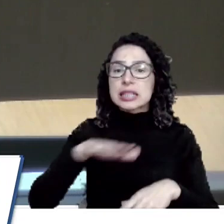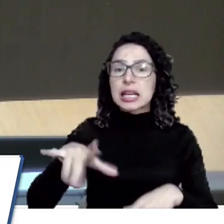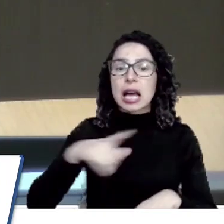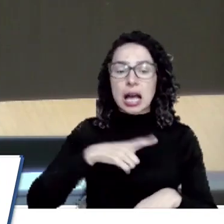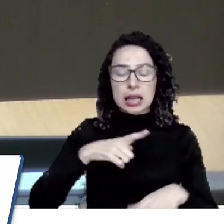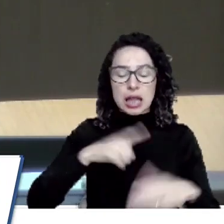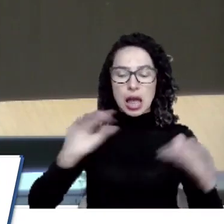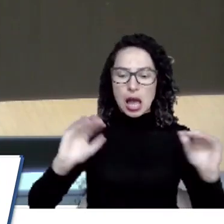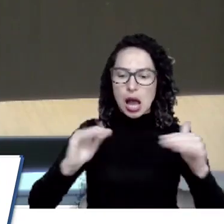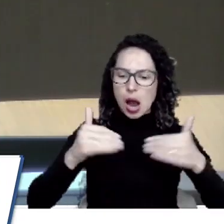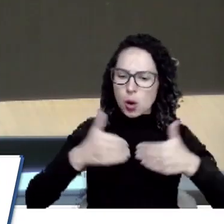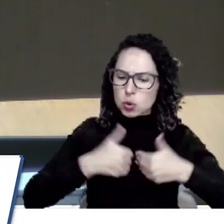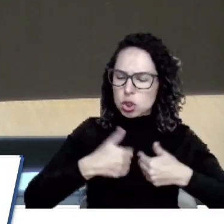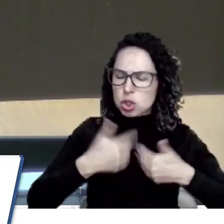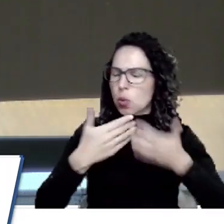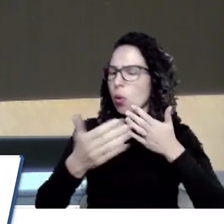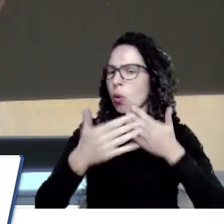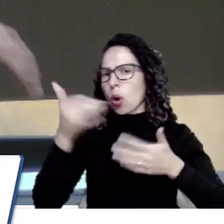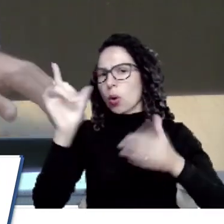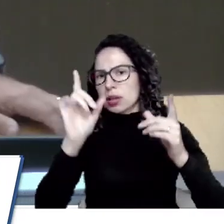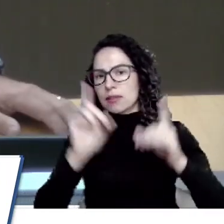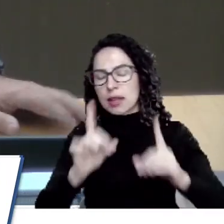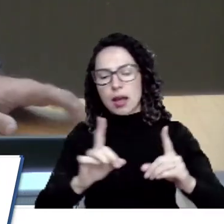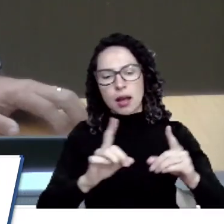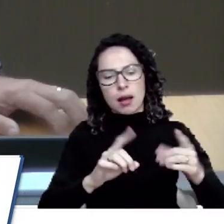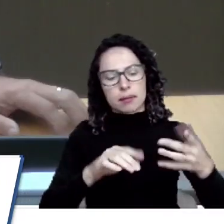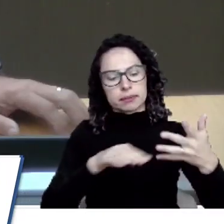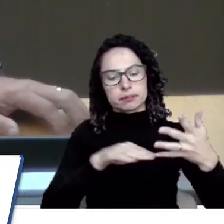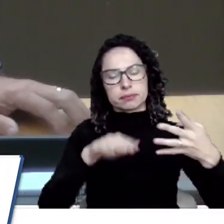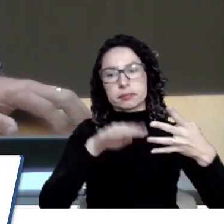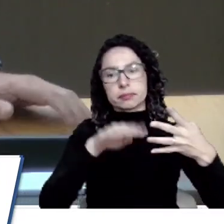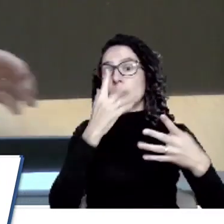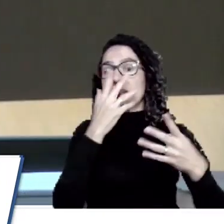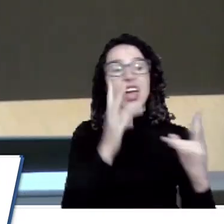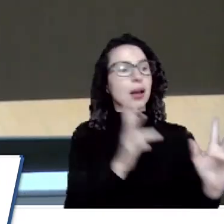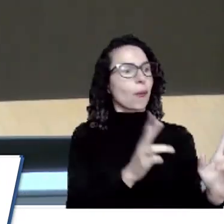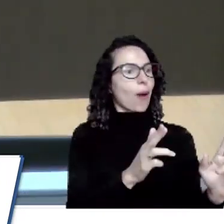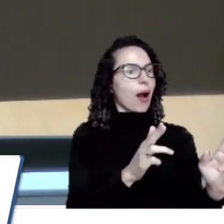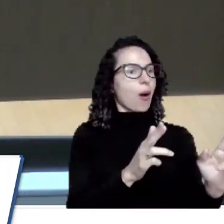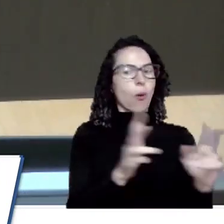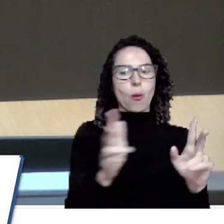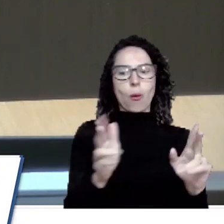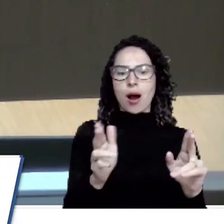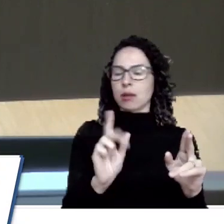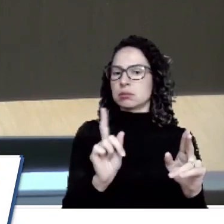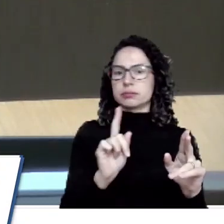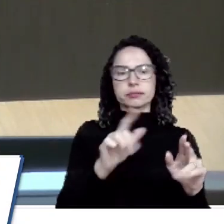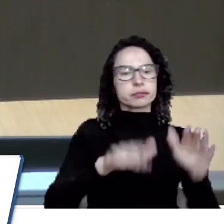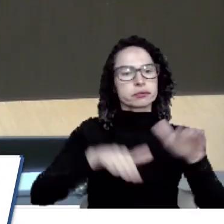ou uma deficiência, cada uma está num grau, não existe duas iguais. Não. Então, dependendo da forma